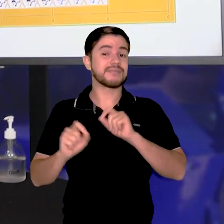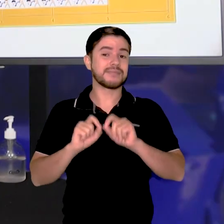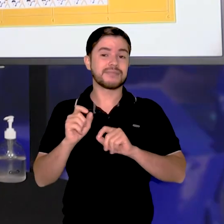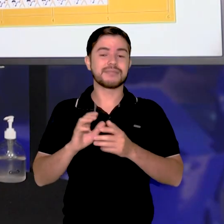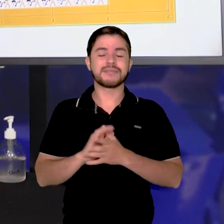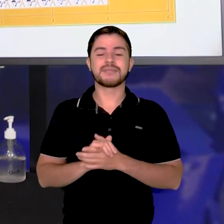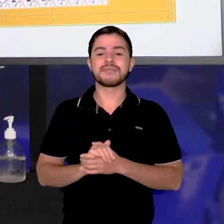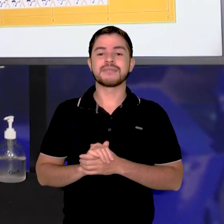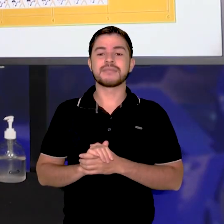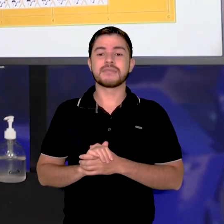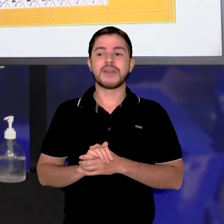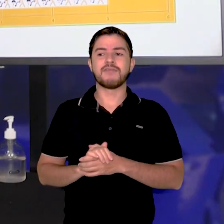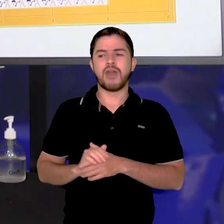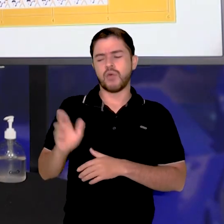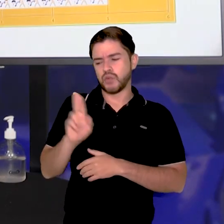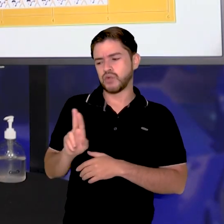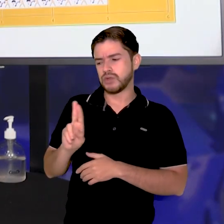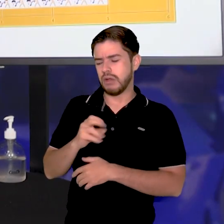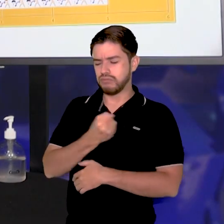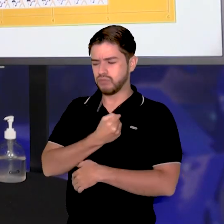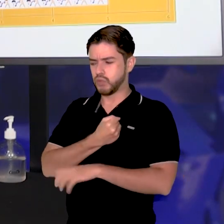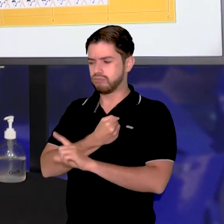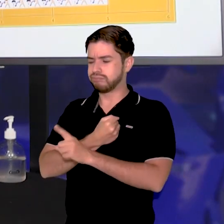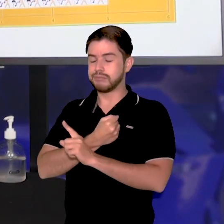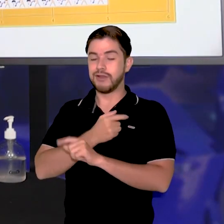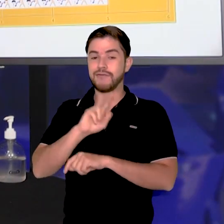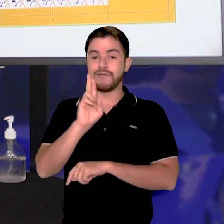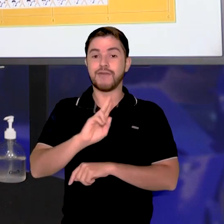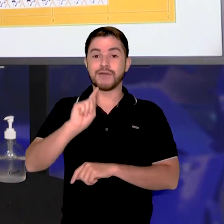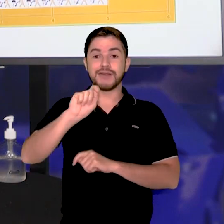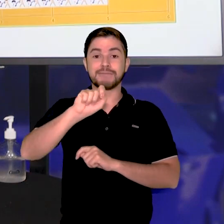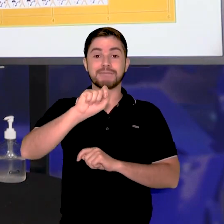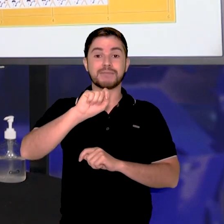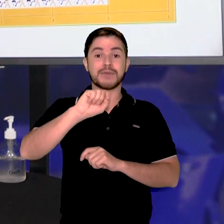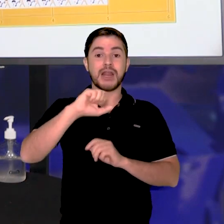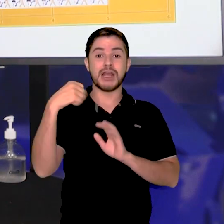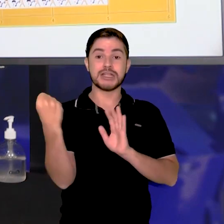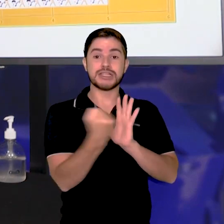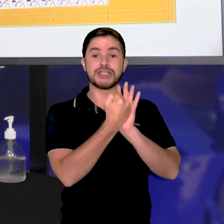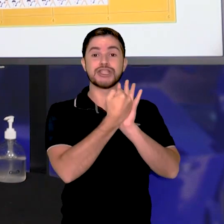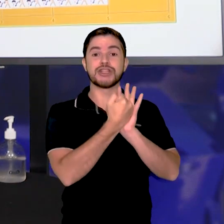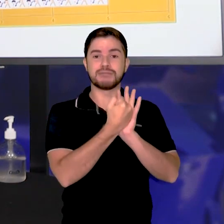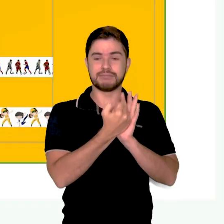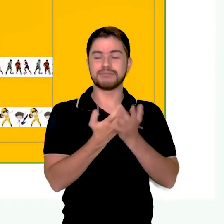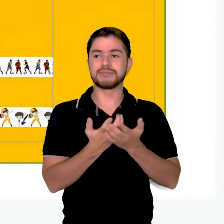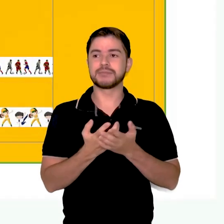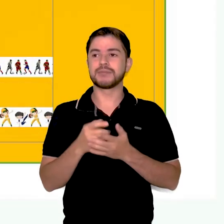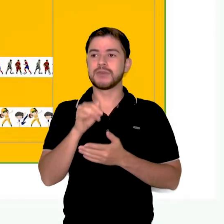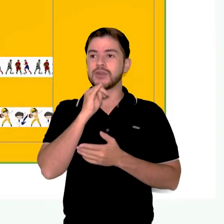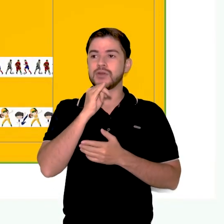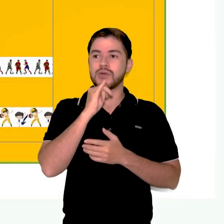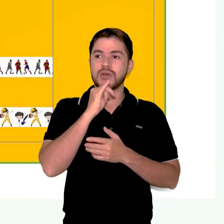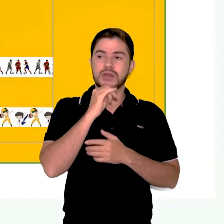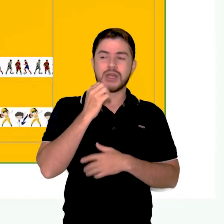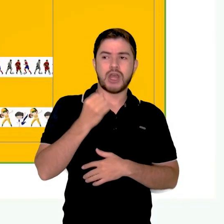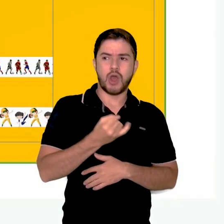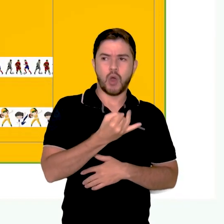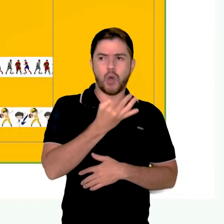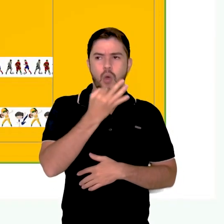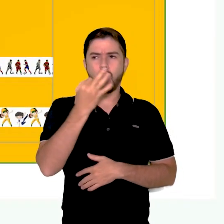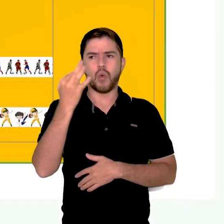eu utilizar números, a gente vai utilizar símbolos. Então, como a gente observa aqui, ó, ao invés de a natação eu colocar o número